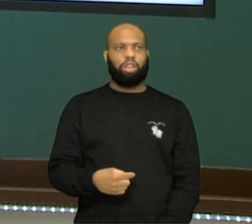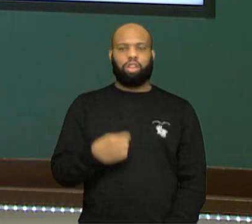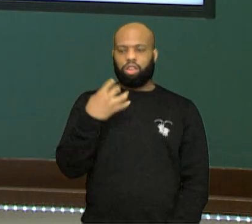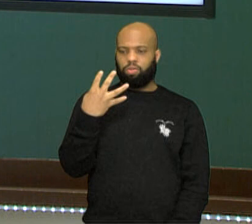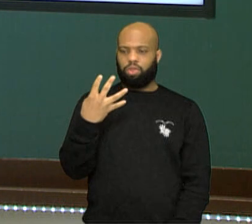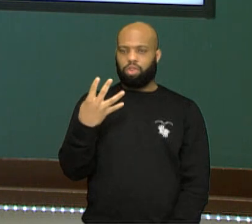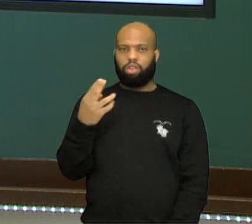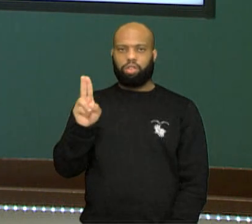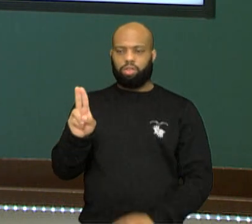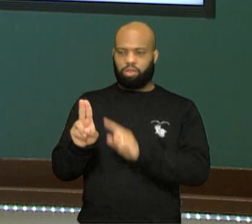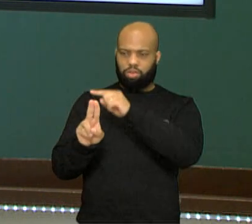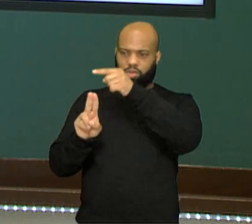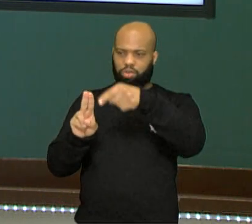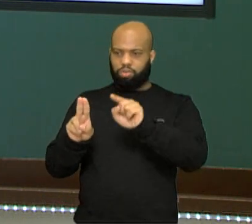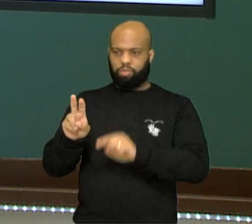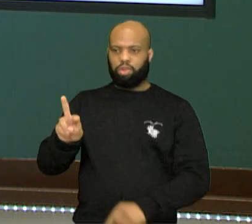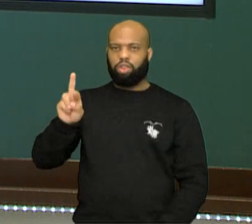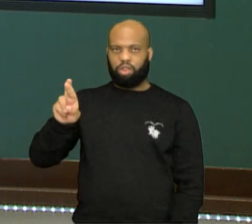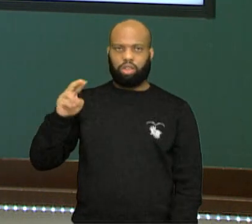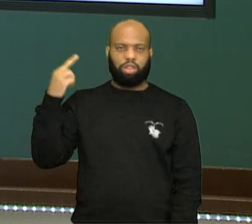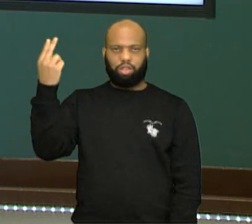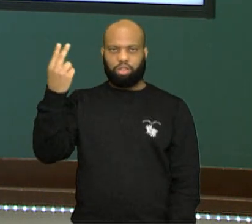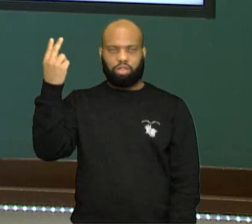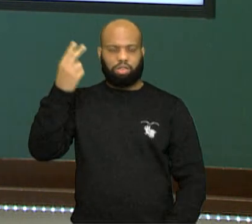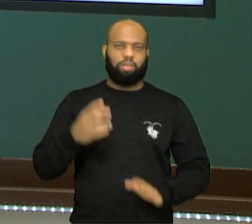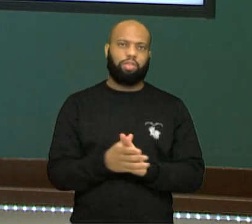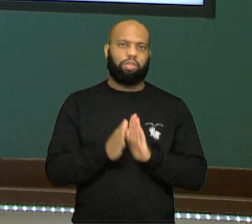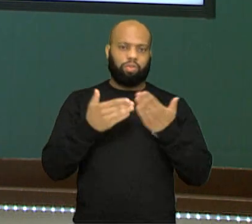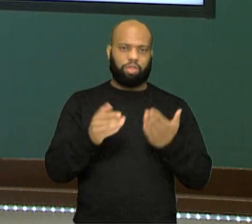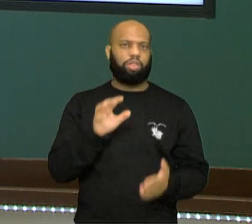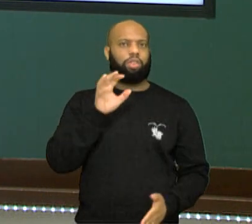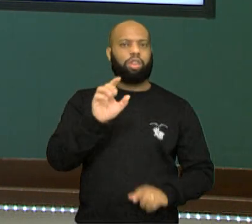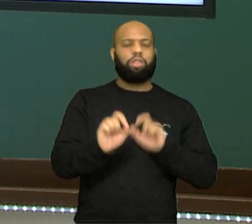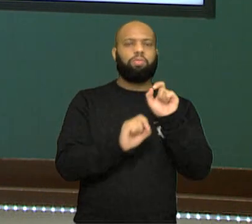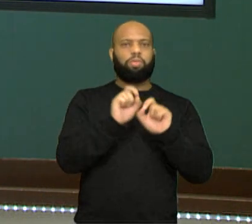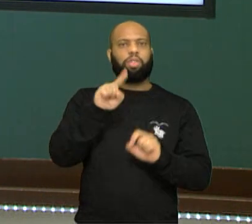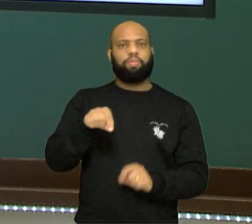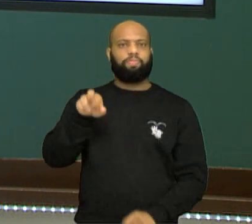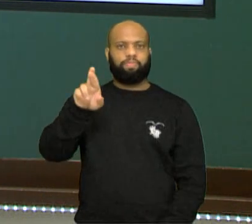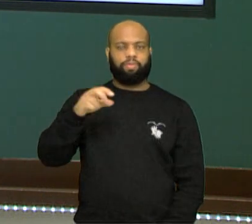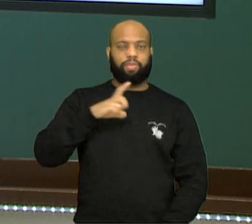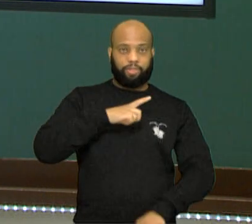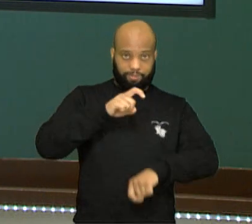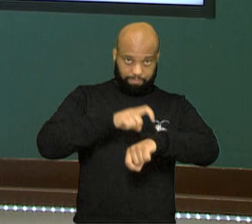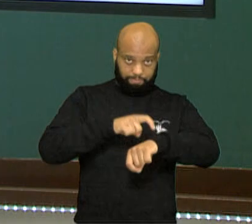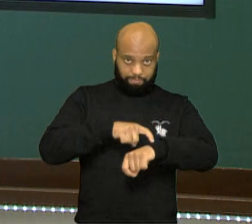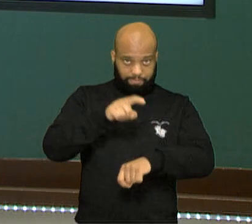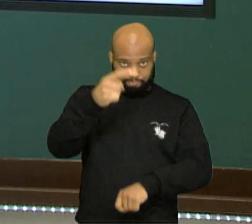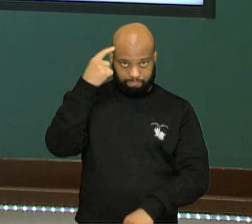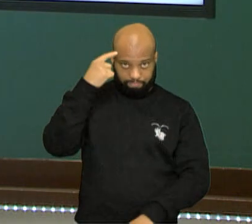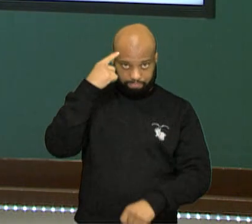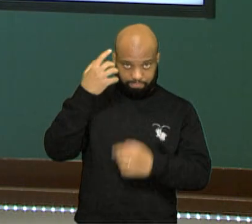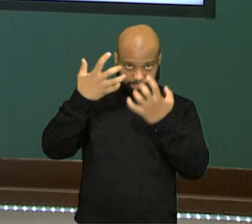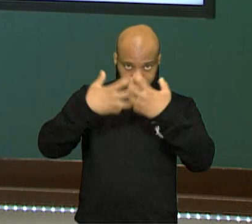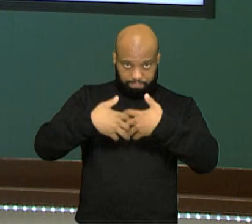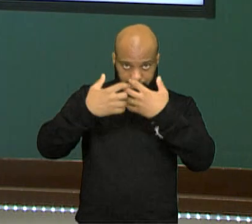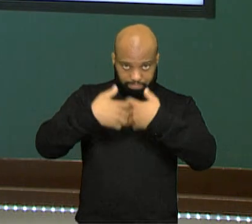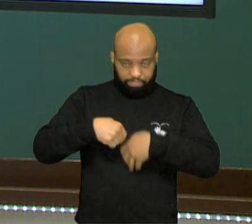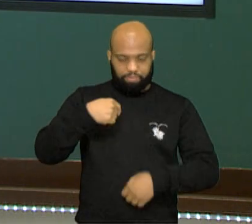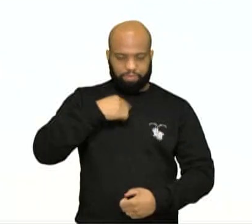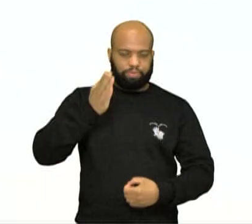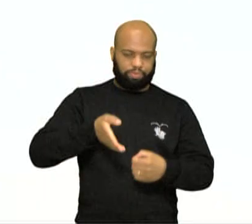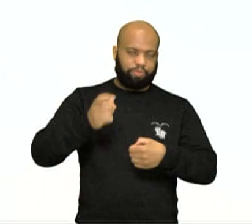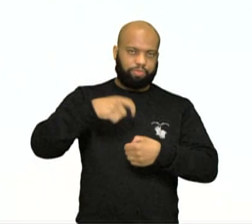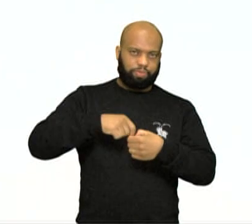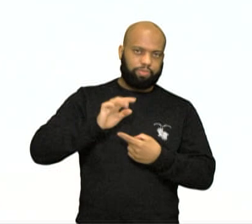4πr². Então, a grande questão aqui é deduzir qual é o raio. Eu vou dar um tempo para vocês resolverem essa questão e